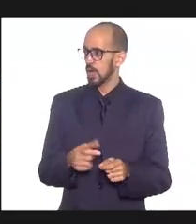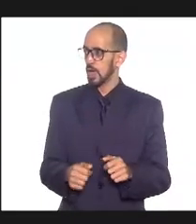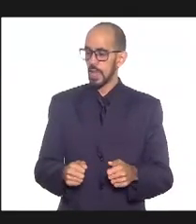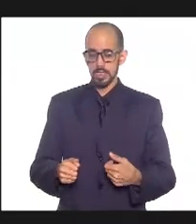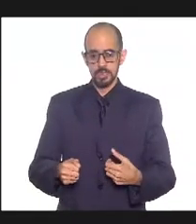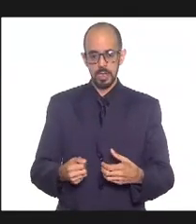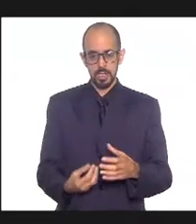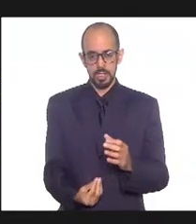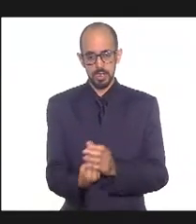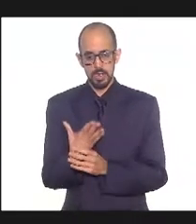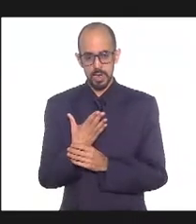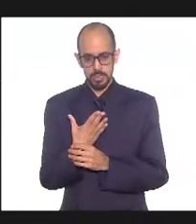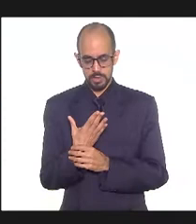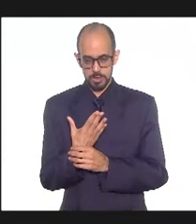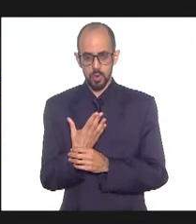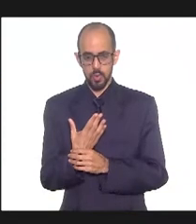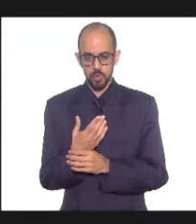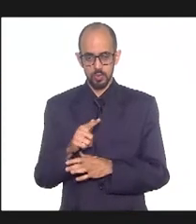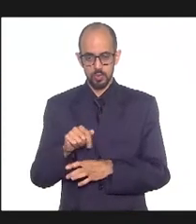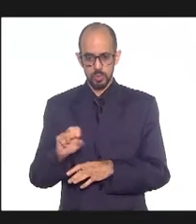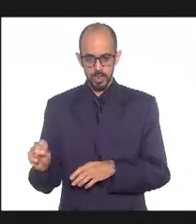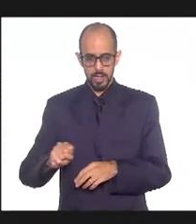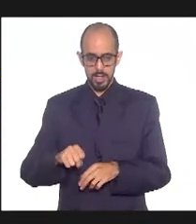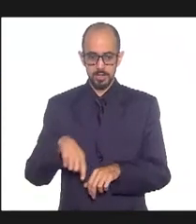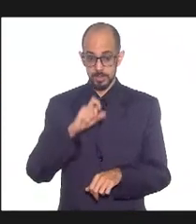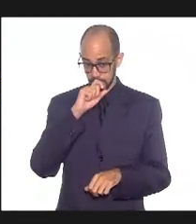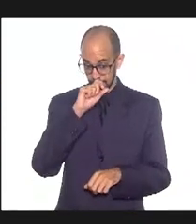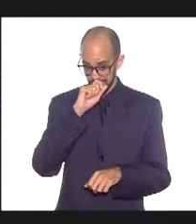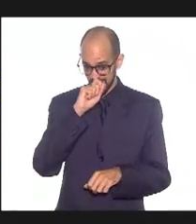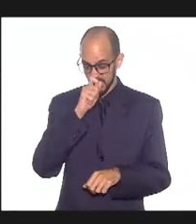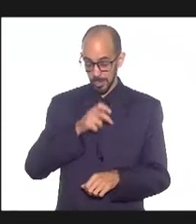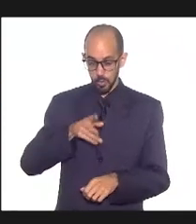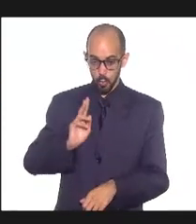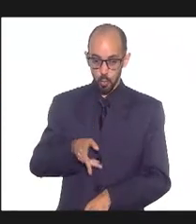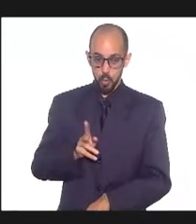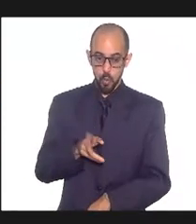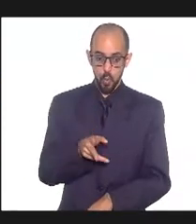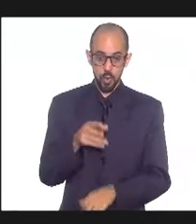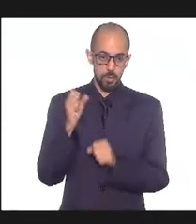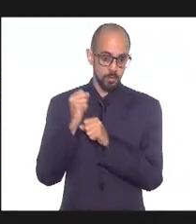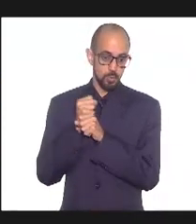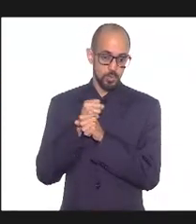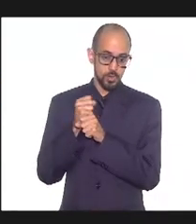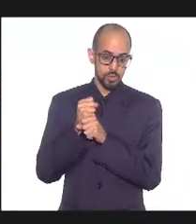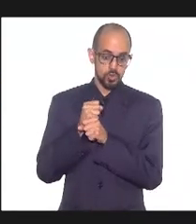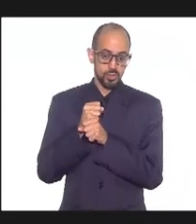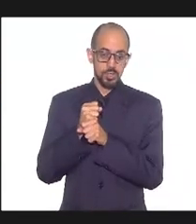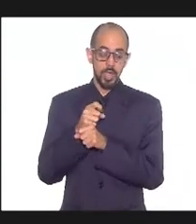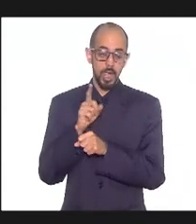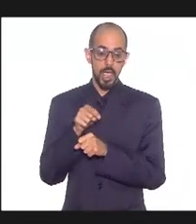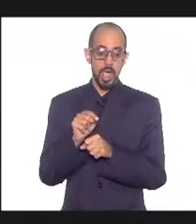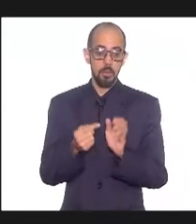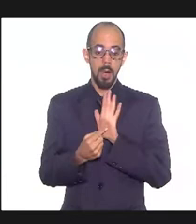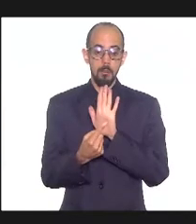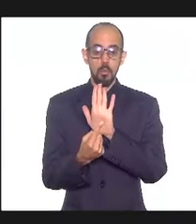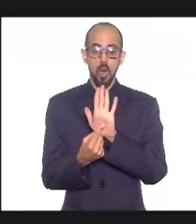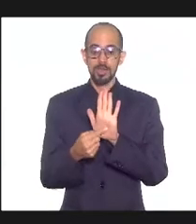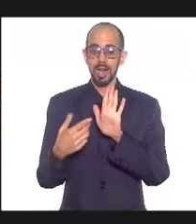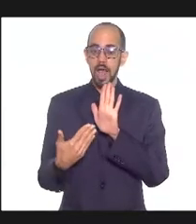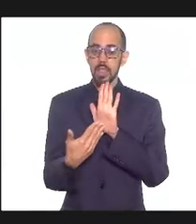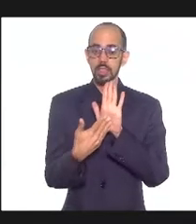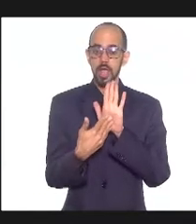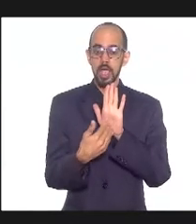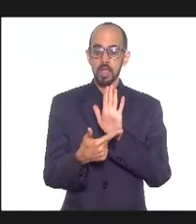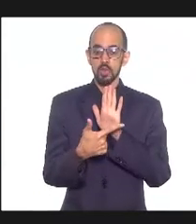que ela praticamente ela se estabiliza muito ao longo dos anos, a projeção até 2030. É claro que nós vamos ter um aumento